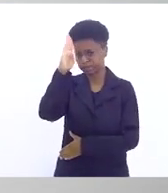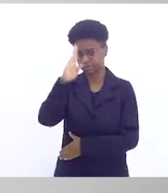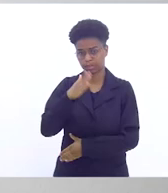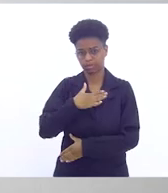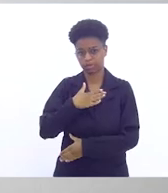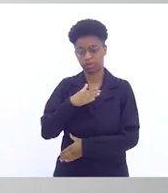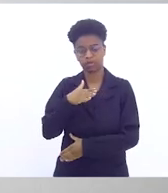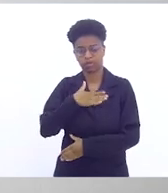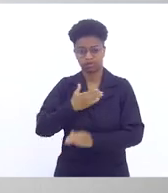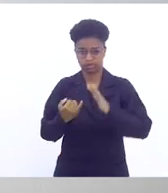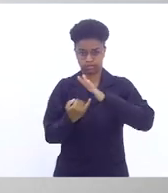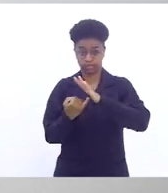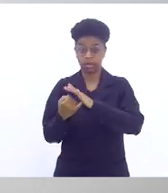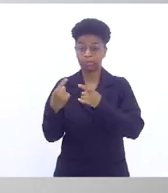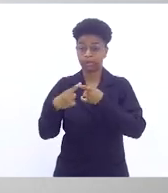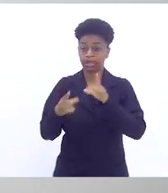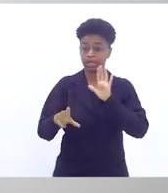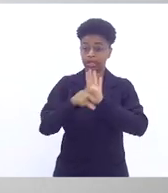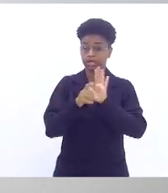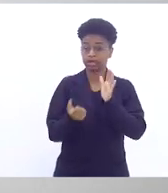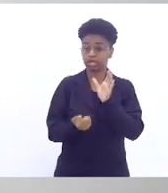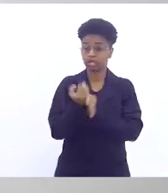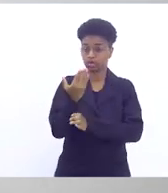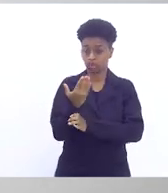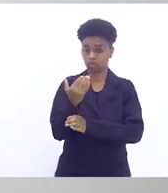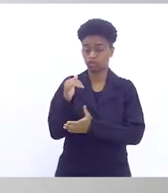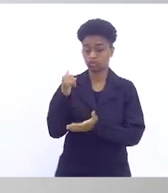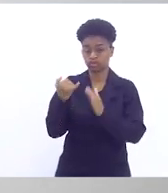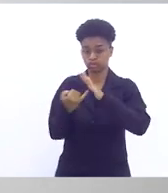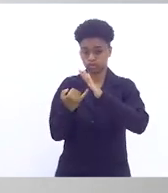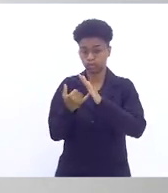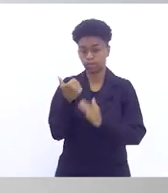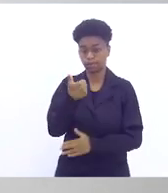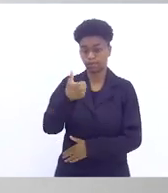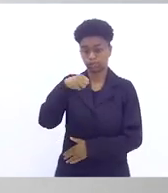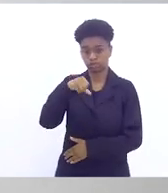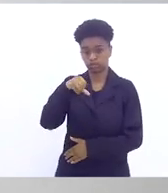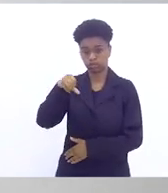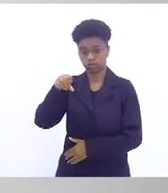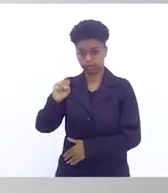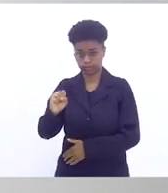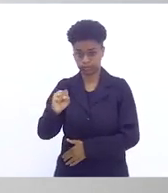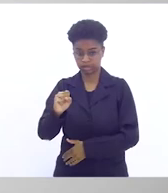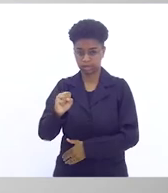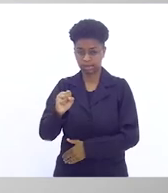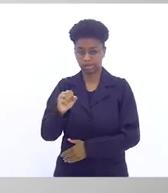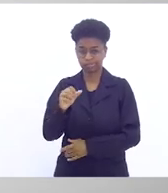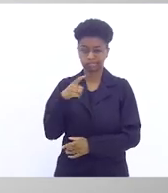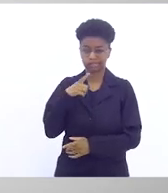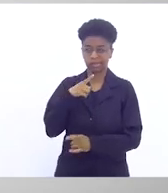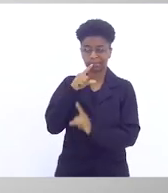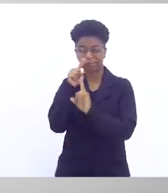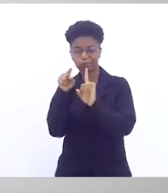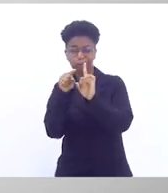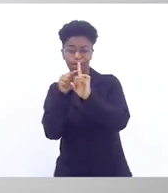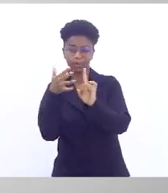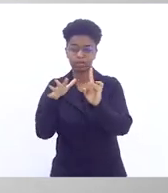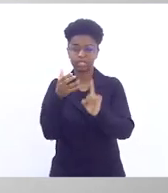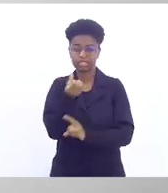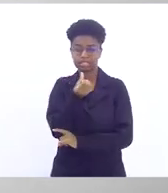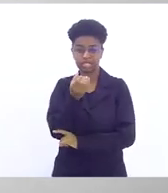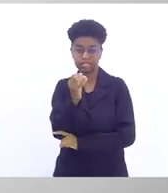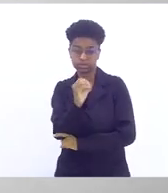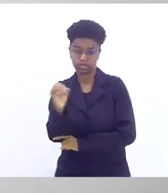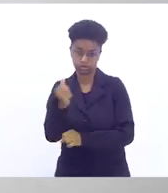ali que criou em 1990 previa 600 Engenheiros arquitetos